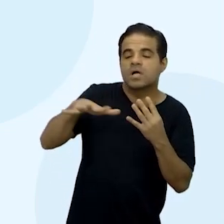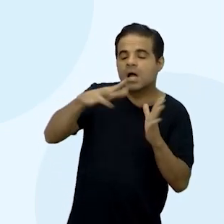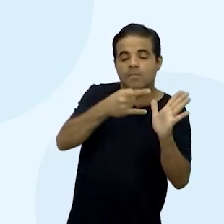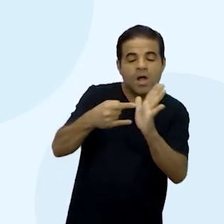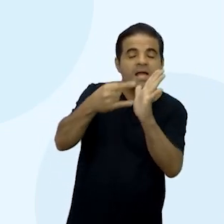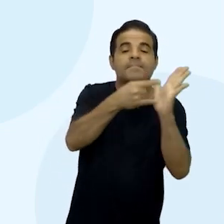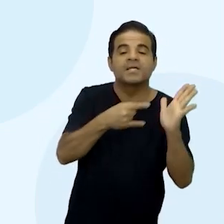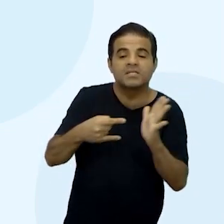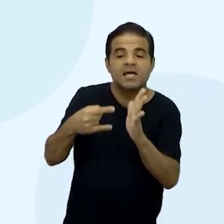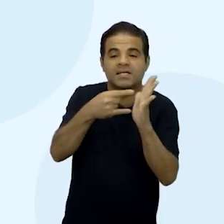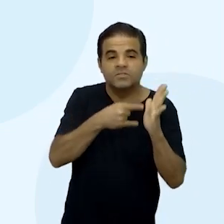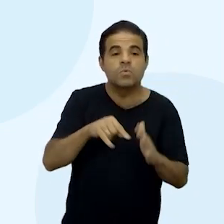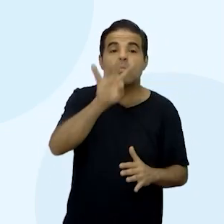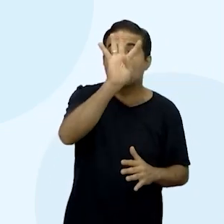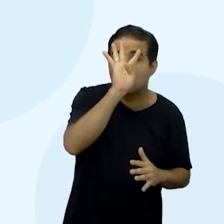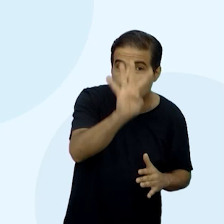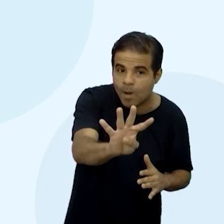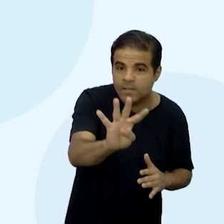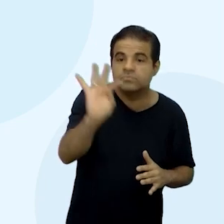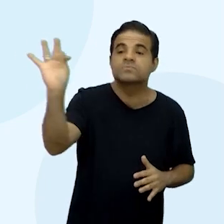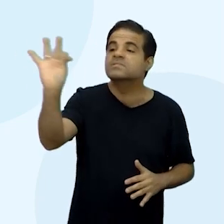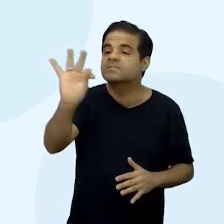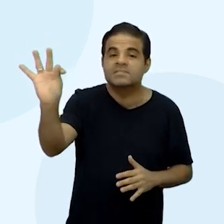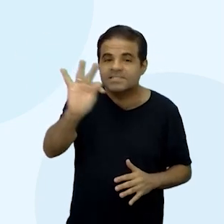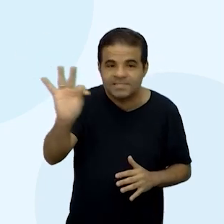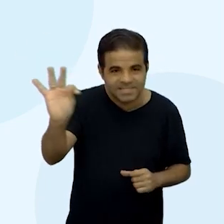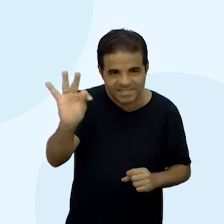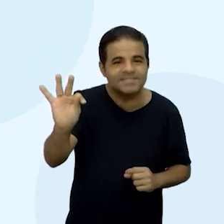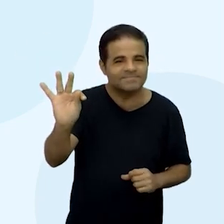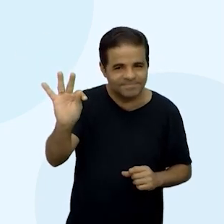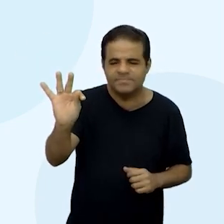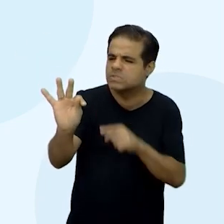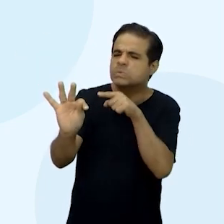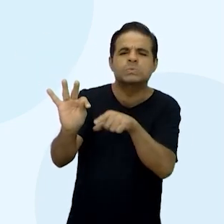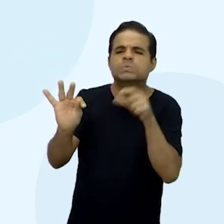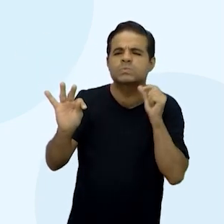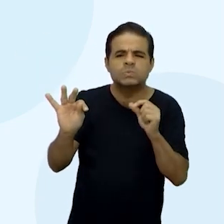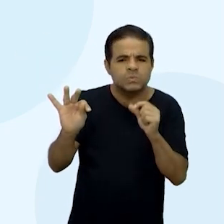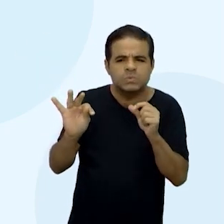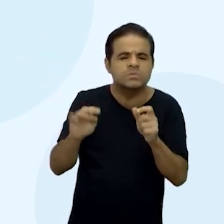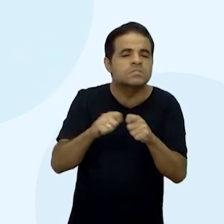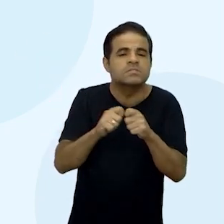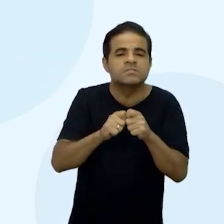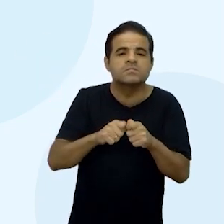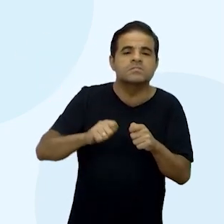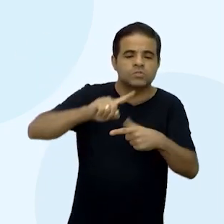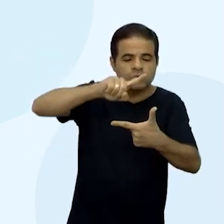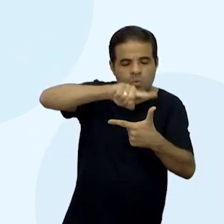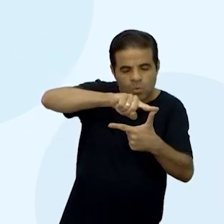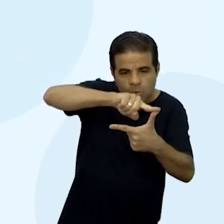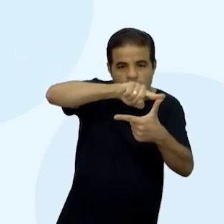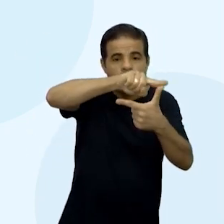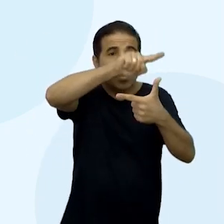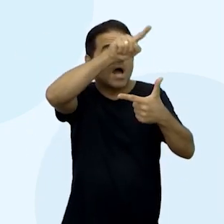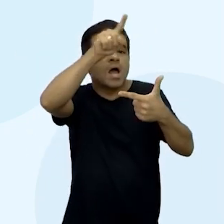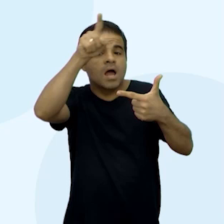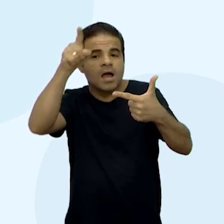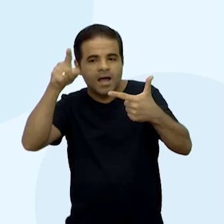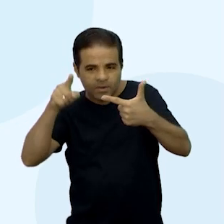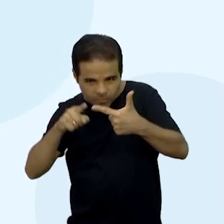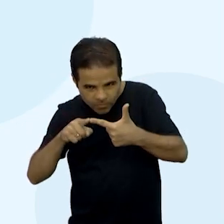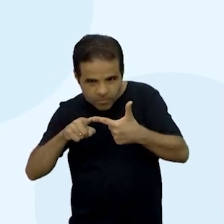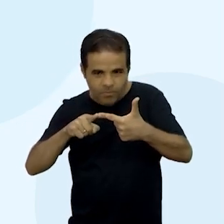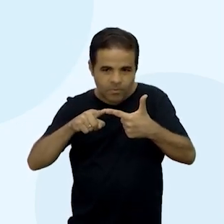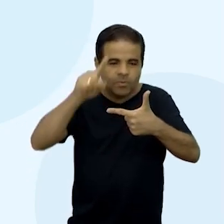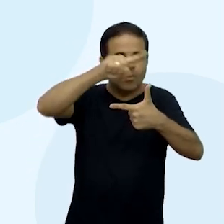é 4 Tesla. Então tá aqui, me deu o campo magnético. Aí fala assim, ó, faz um ângulo de 30 graus, né, um ângulo formado